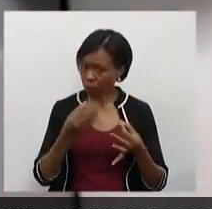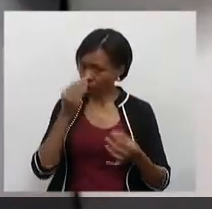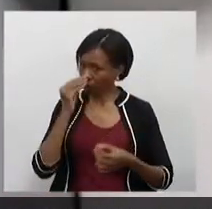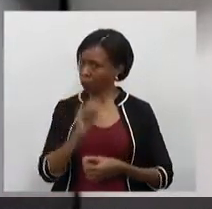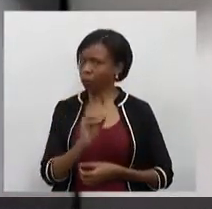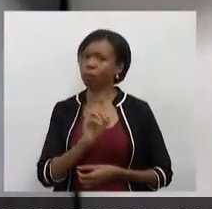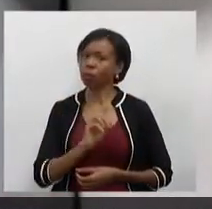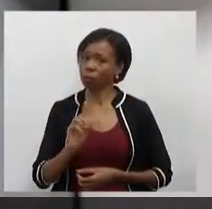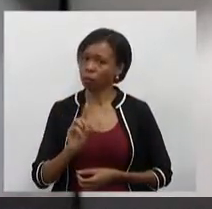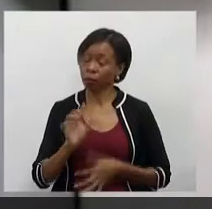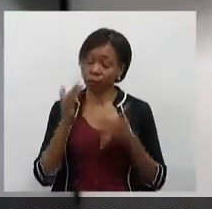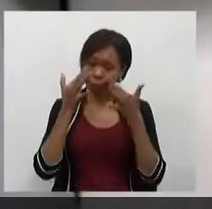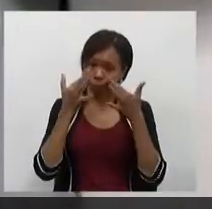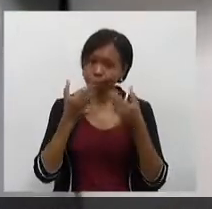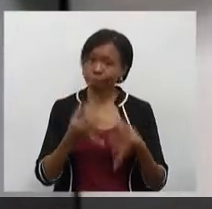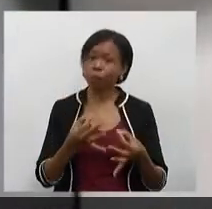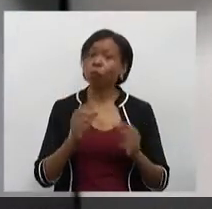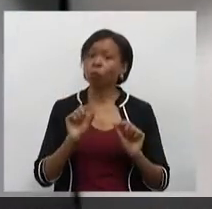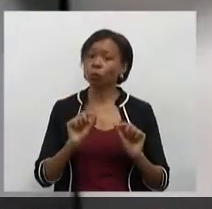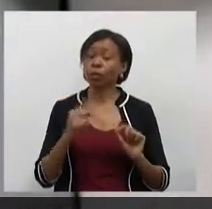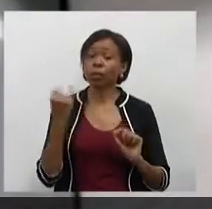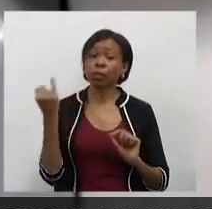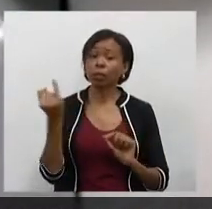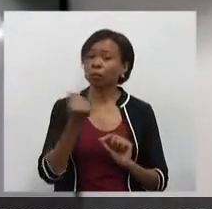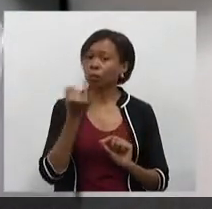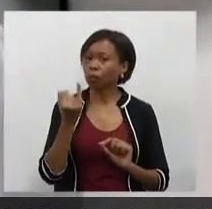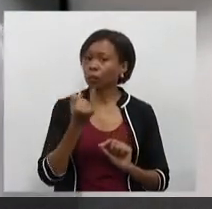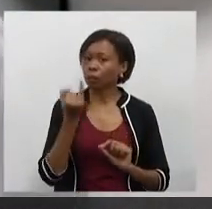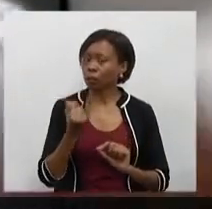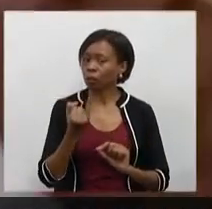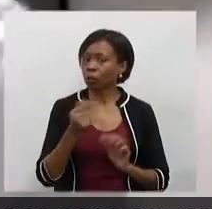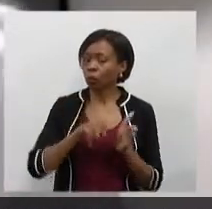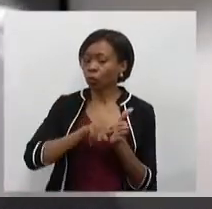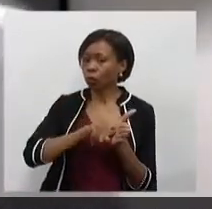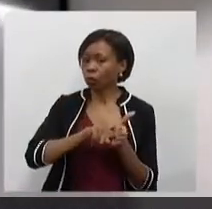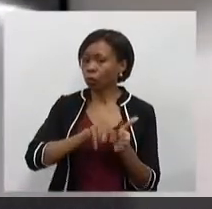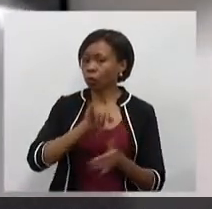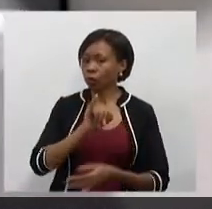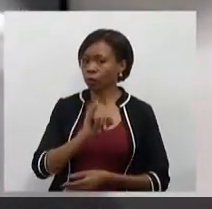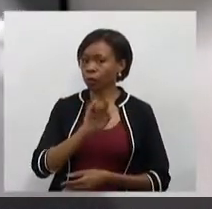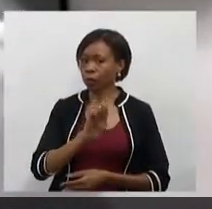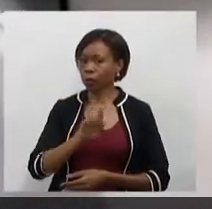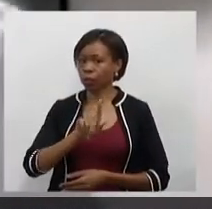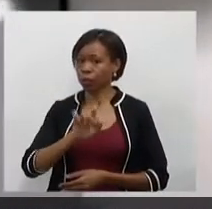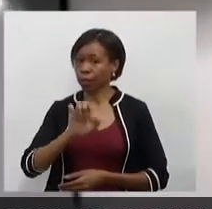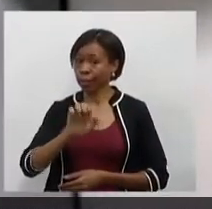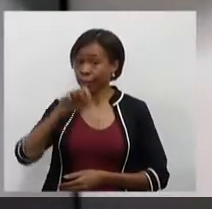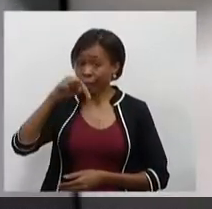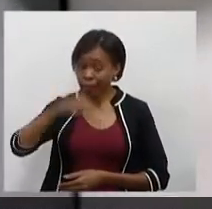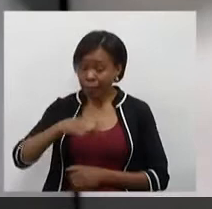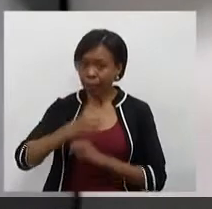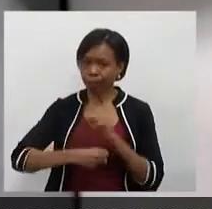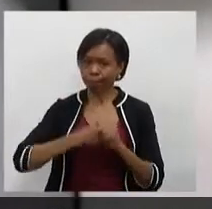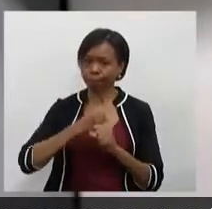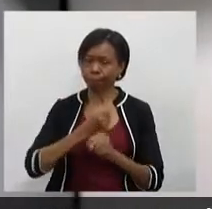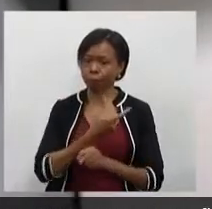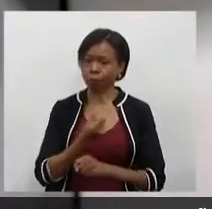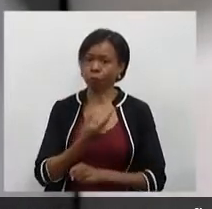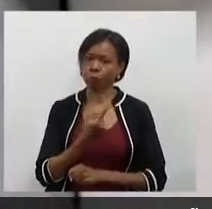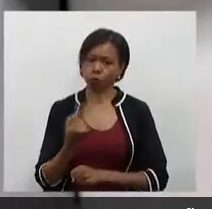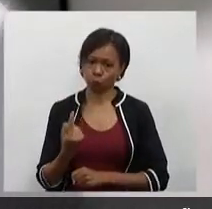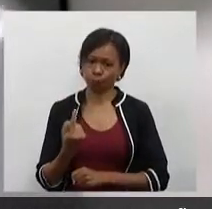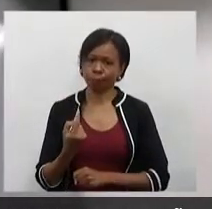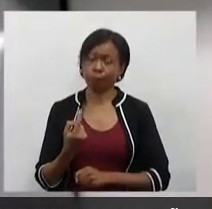é a importância da realização do censo do IBGE ainda em 2021, pois trata-se de um instrumento